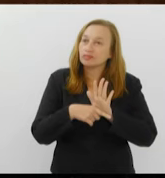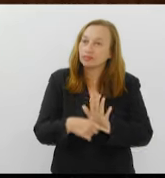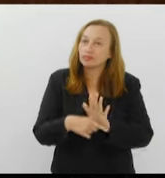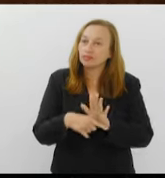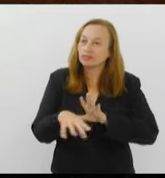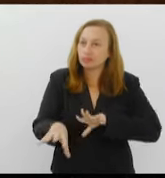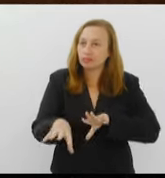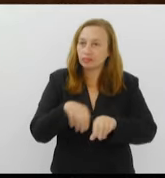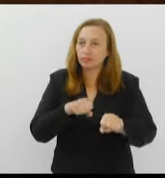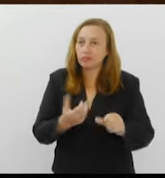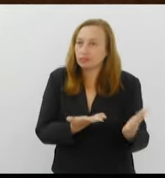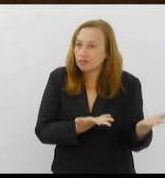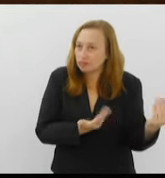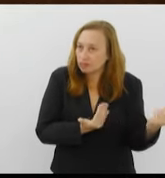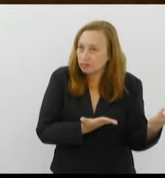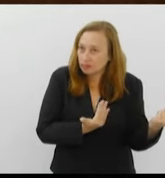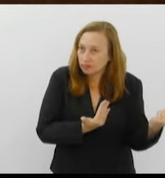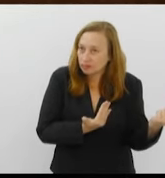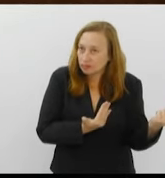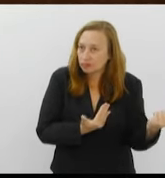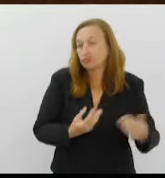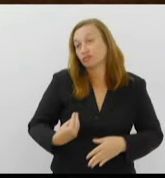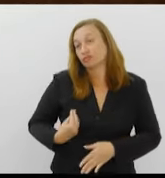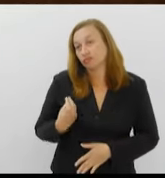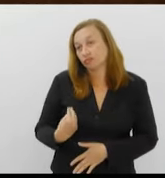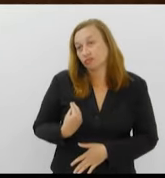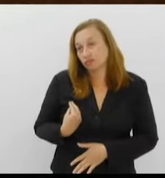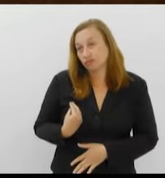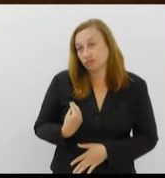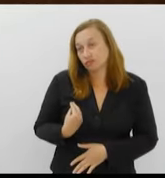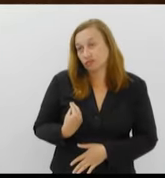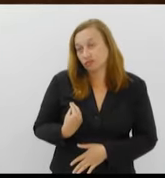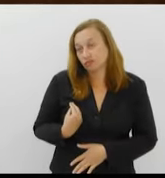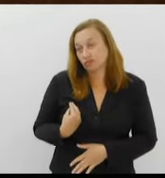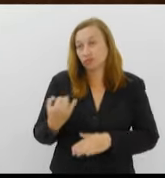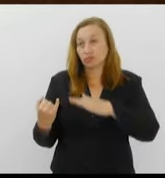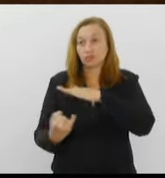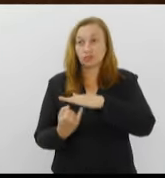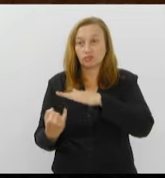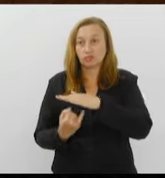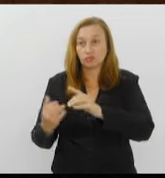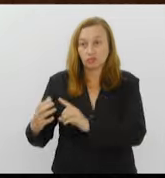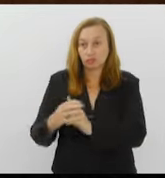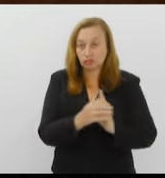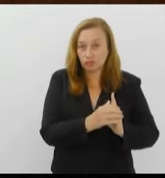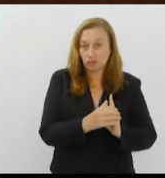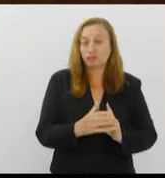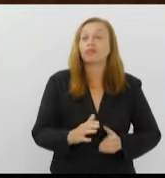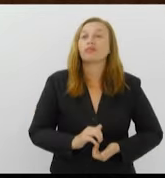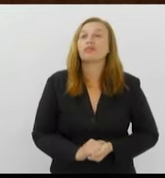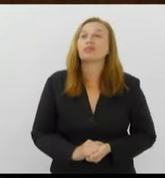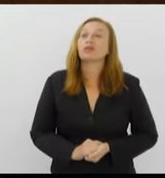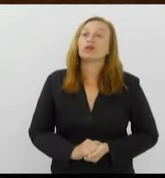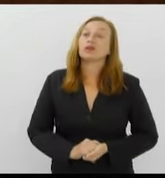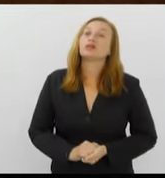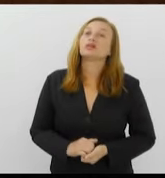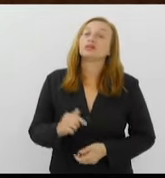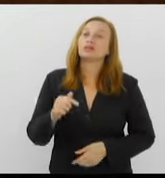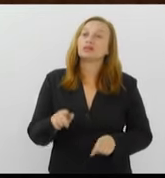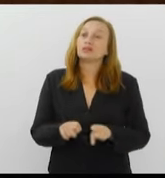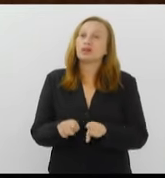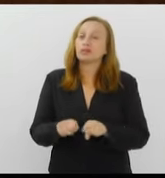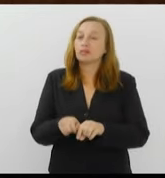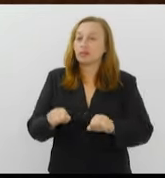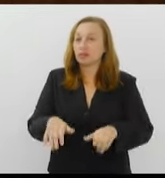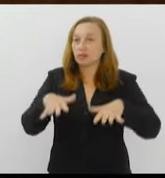formação dos nossos jovens que vivem em instituições de acolhimento. E aqui também, em plenário,